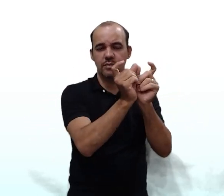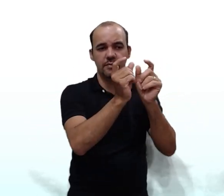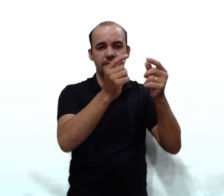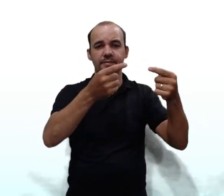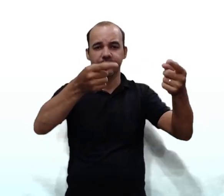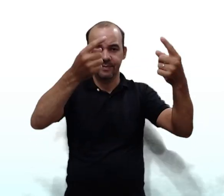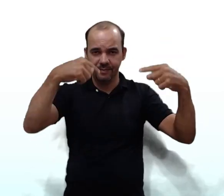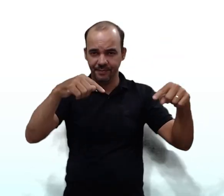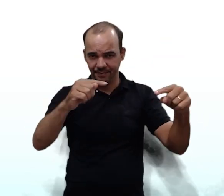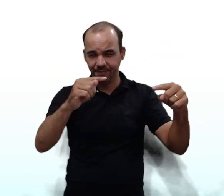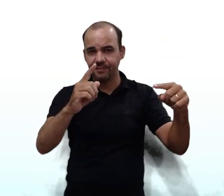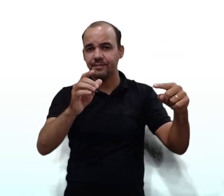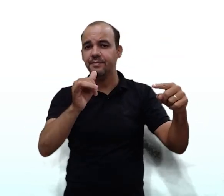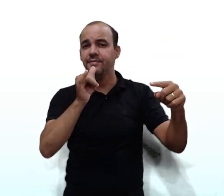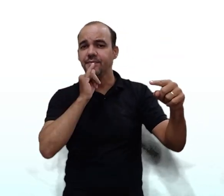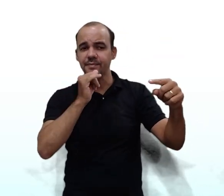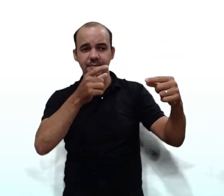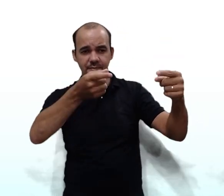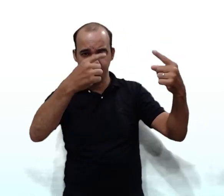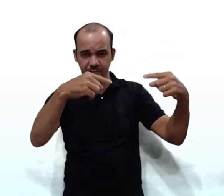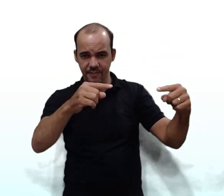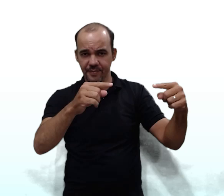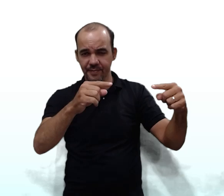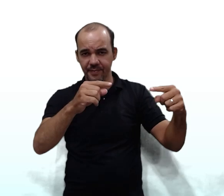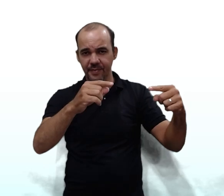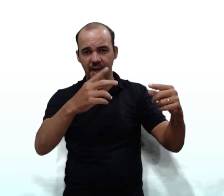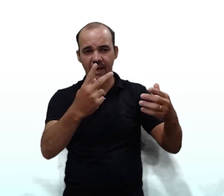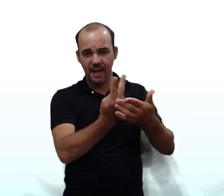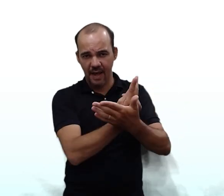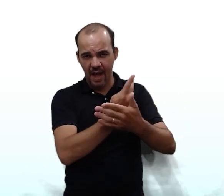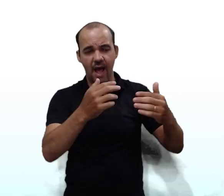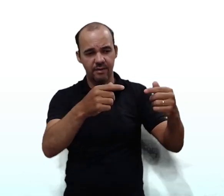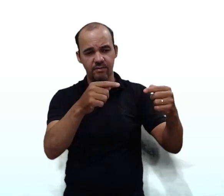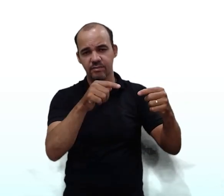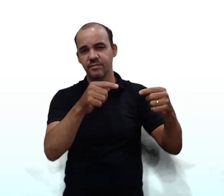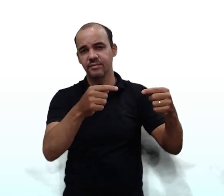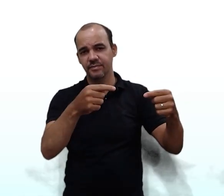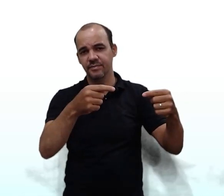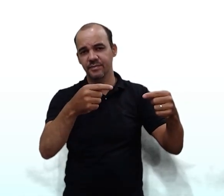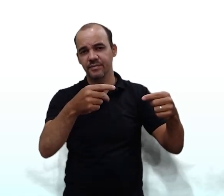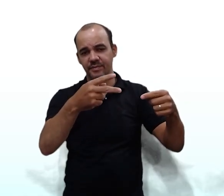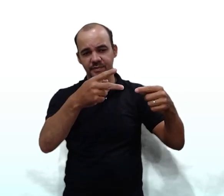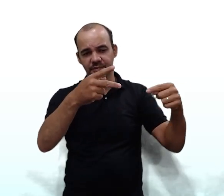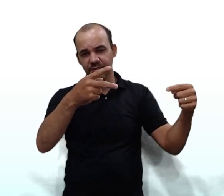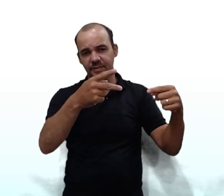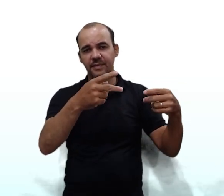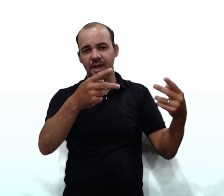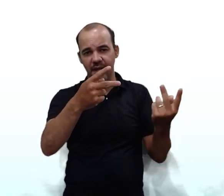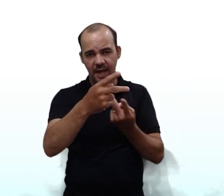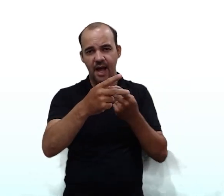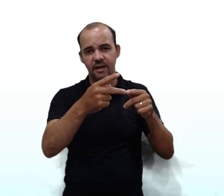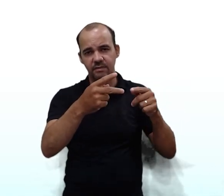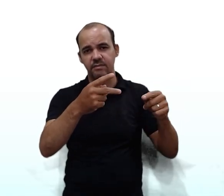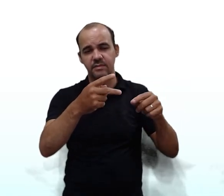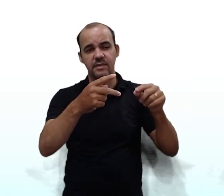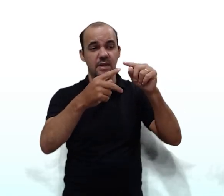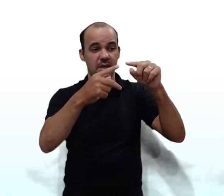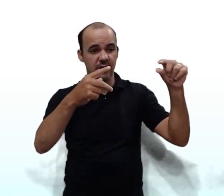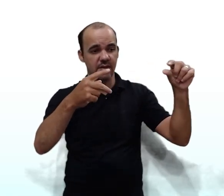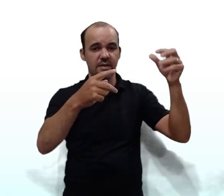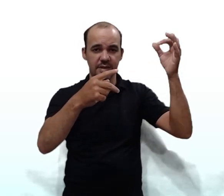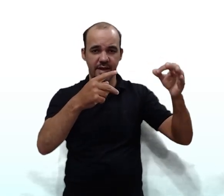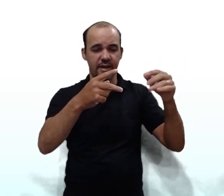no exemplo, né? Eu separei, então é incorreto. E aí eu acredito que você tenha pego, que você tenha entendido